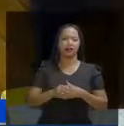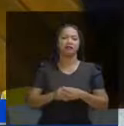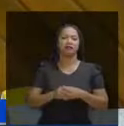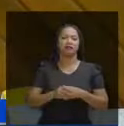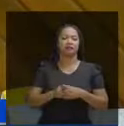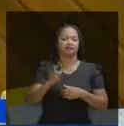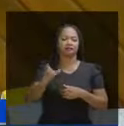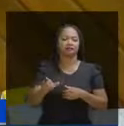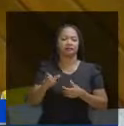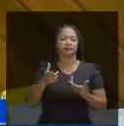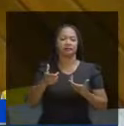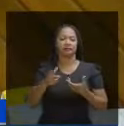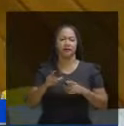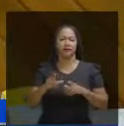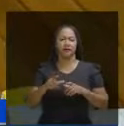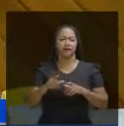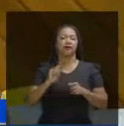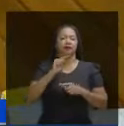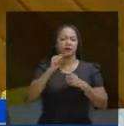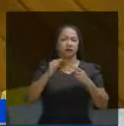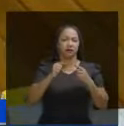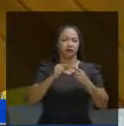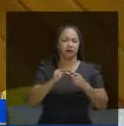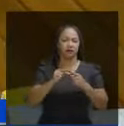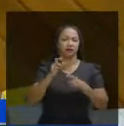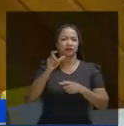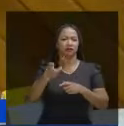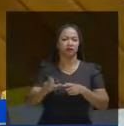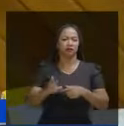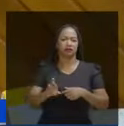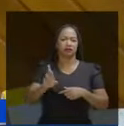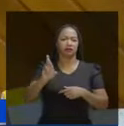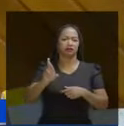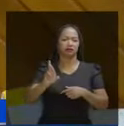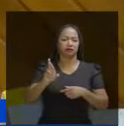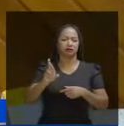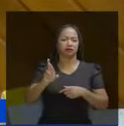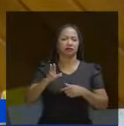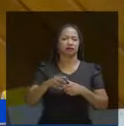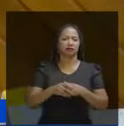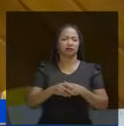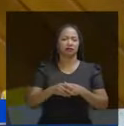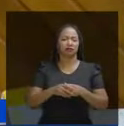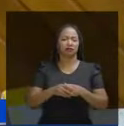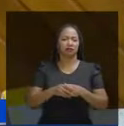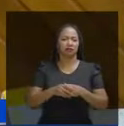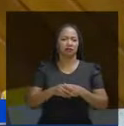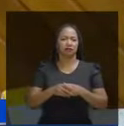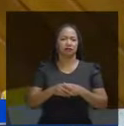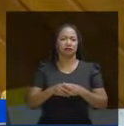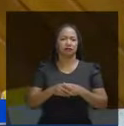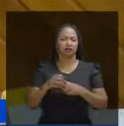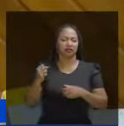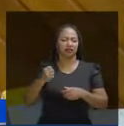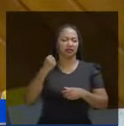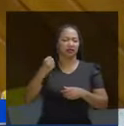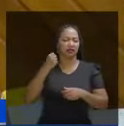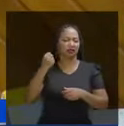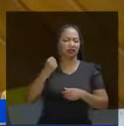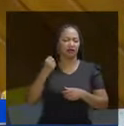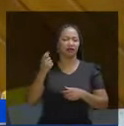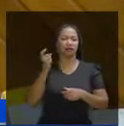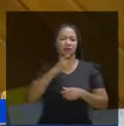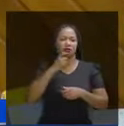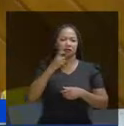que o recorrido, com o vil intuito de aviltar a pessoa do representante, vem lançando pesadas, graves e irônicas